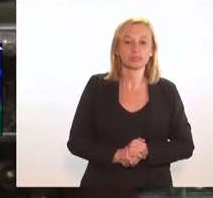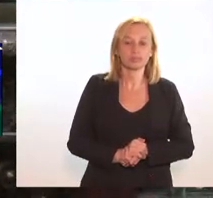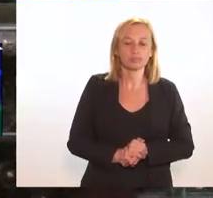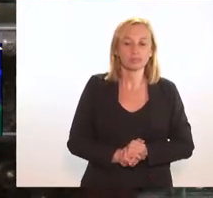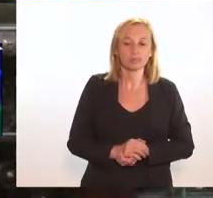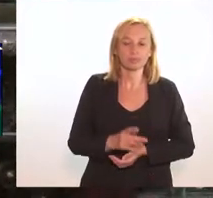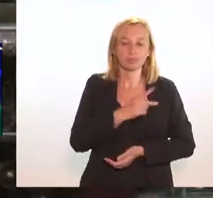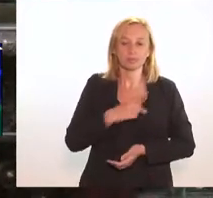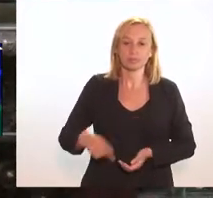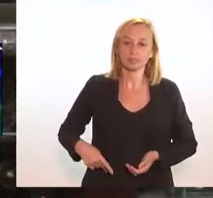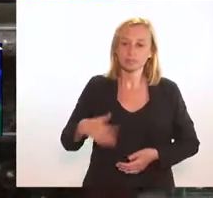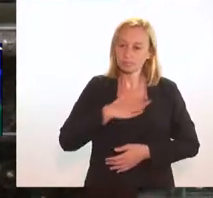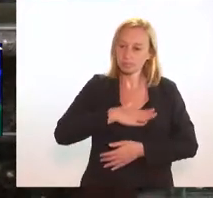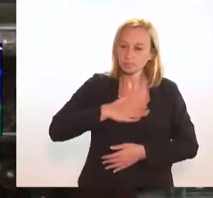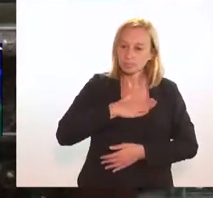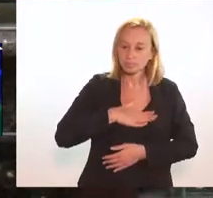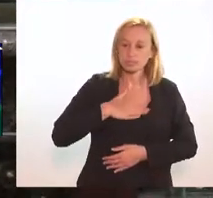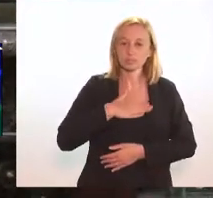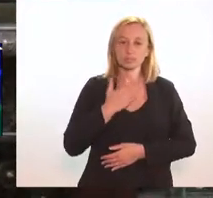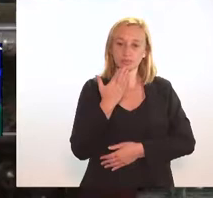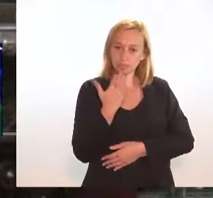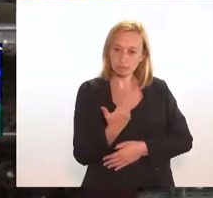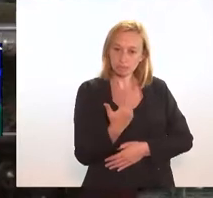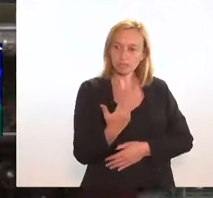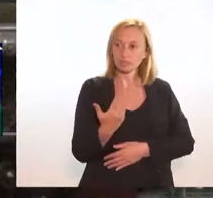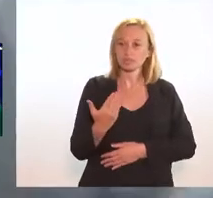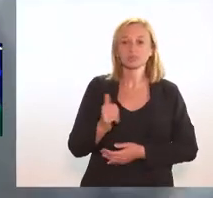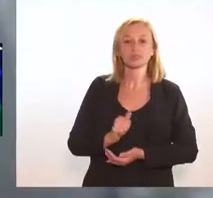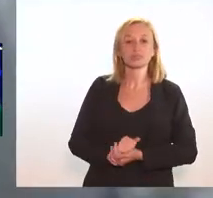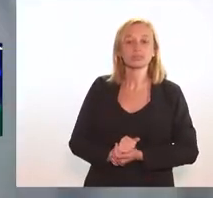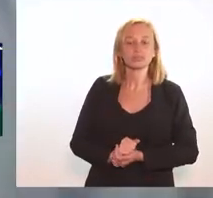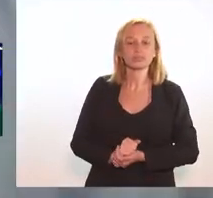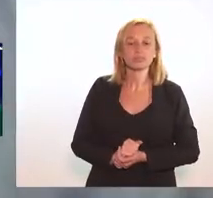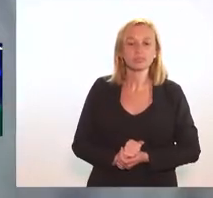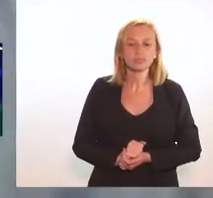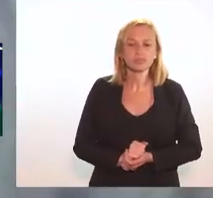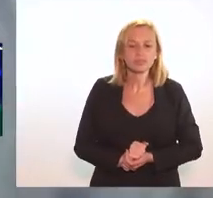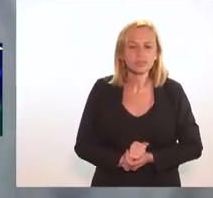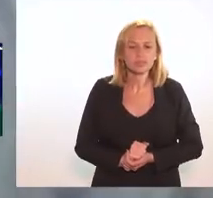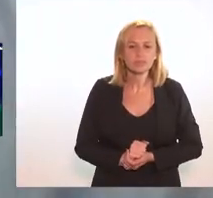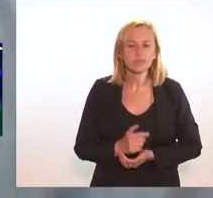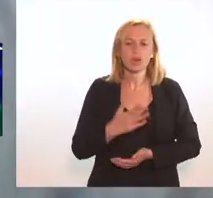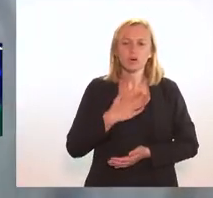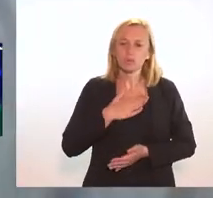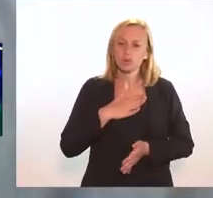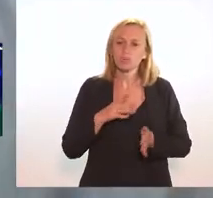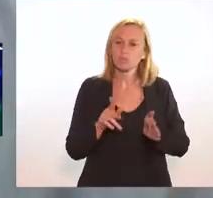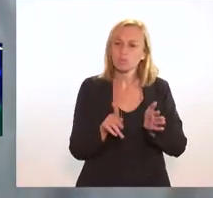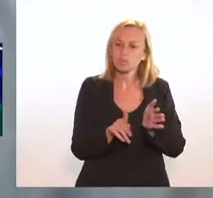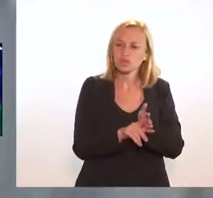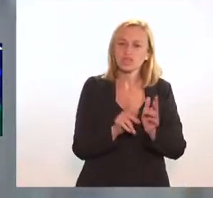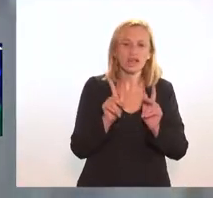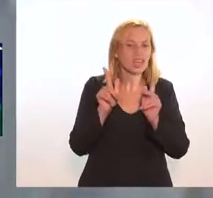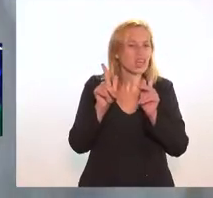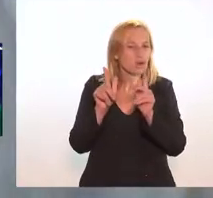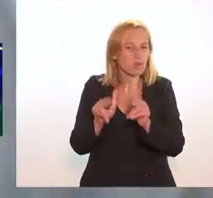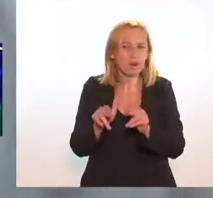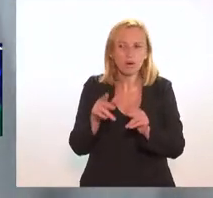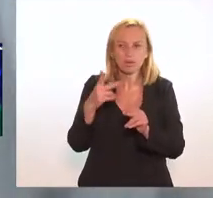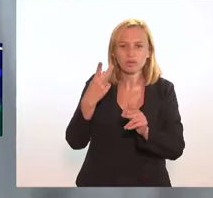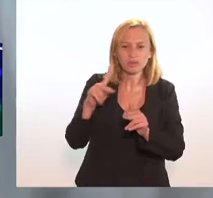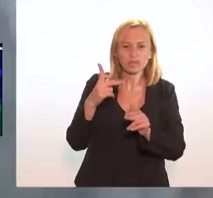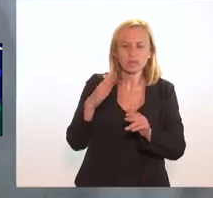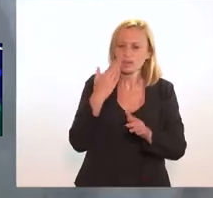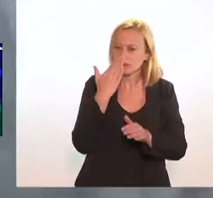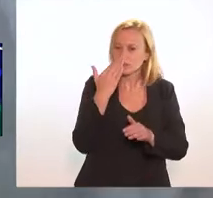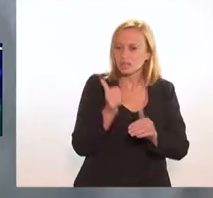Presidente, eu gostaria de fazer um apelo à Vossa Excelência. O meu PL é idêntico ao do deputado Canella e foi colocado na